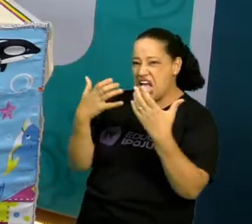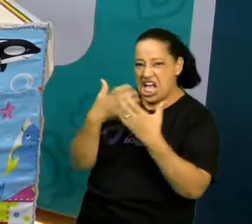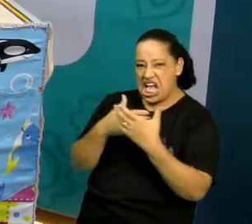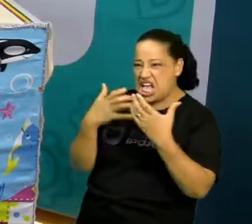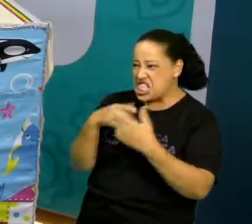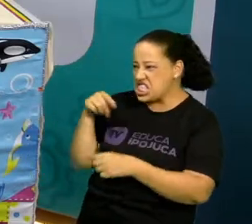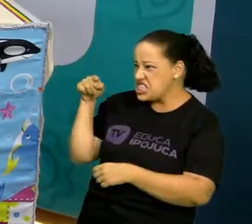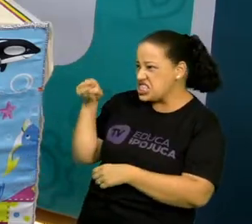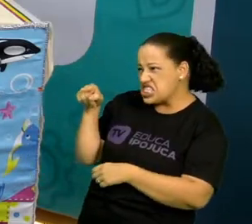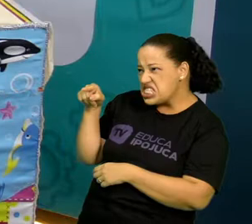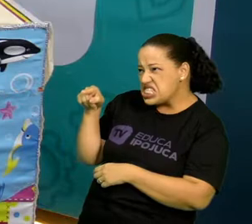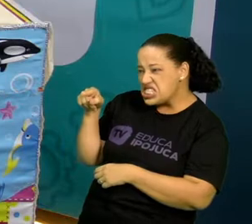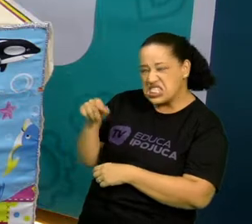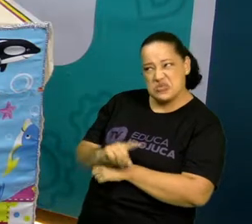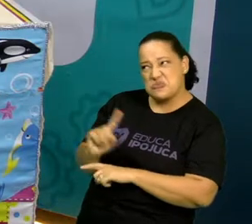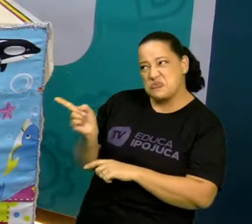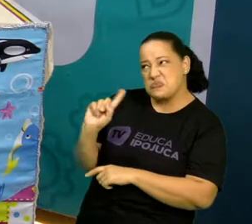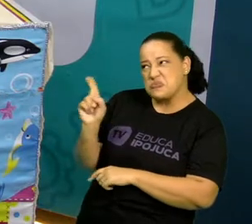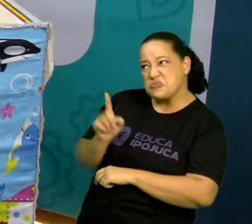Ah, mas apareceu.